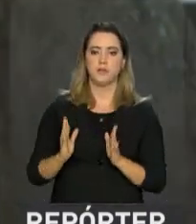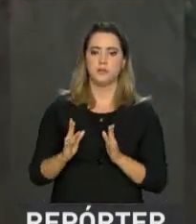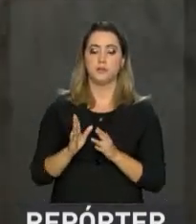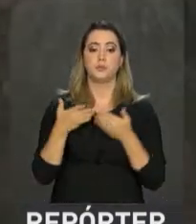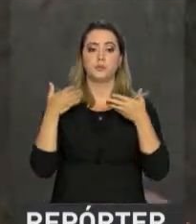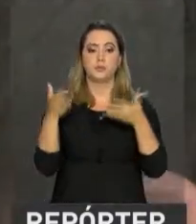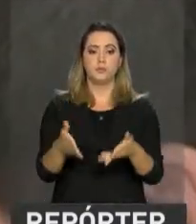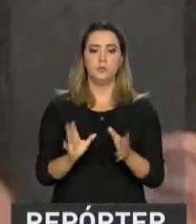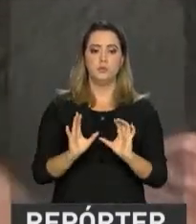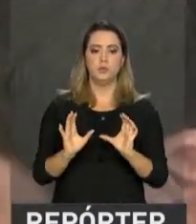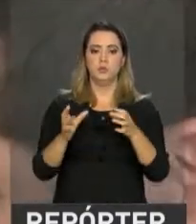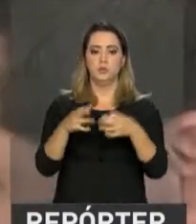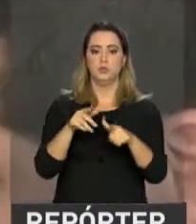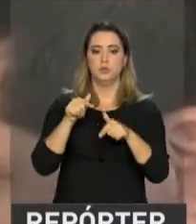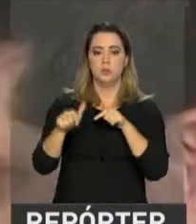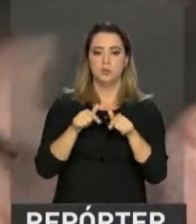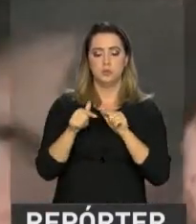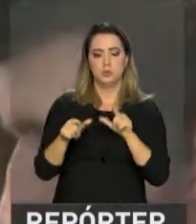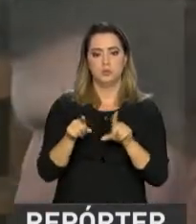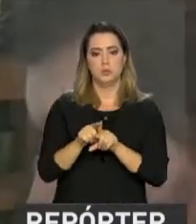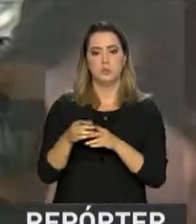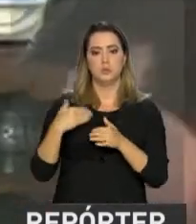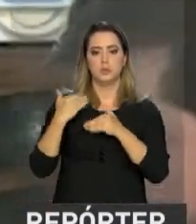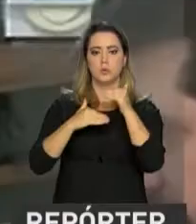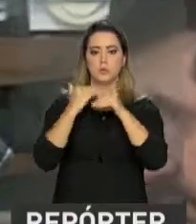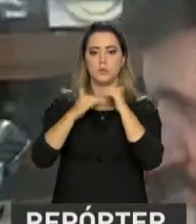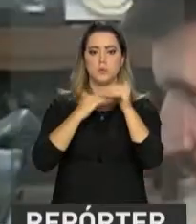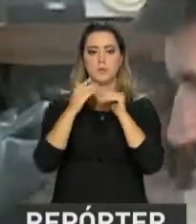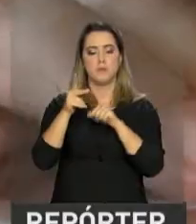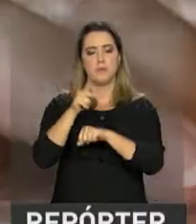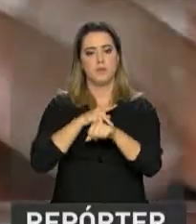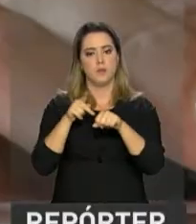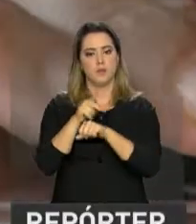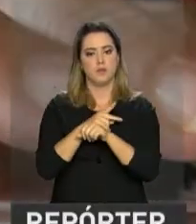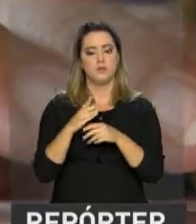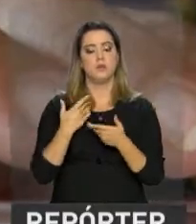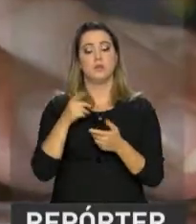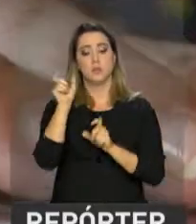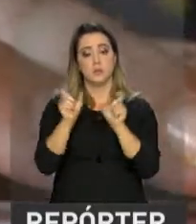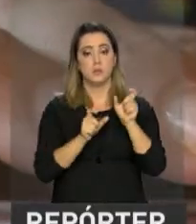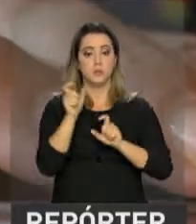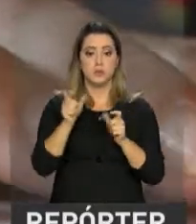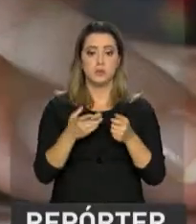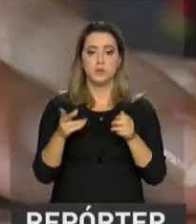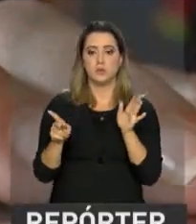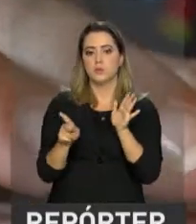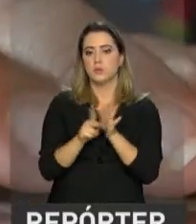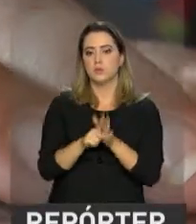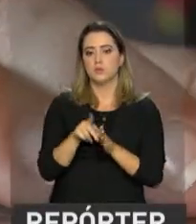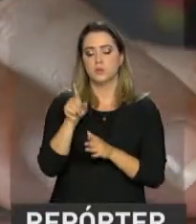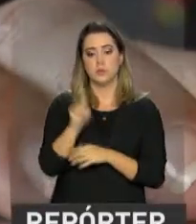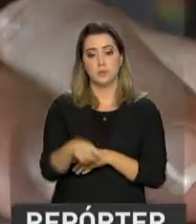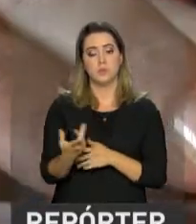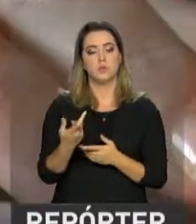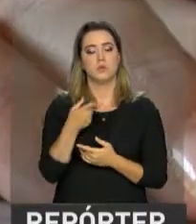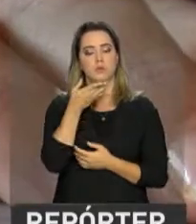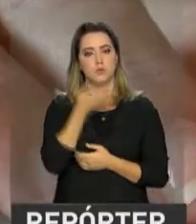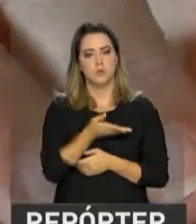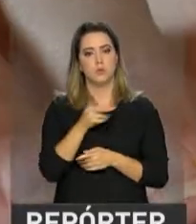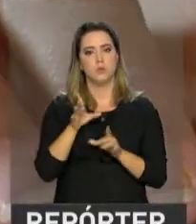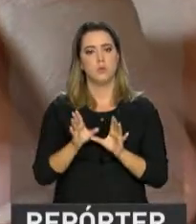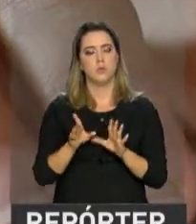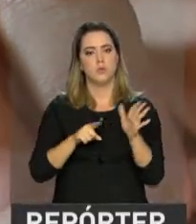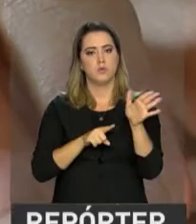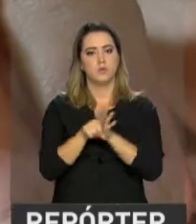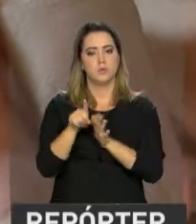faz parte de um grupo de trabalhadores que vem aumentando no país os trabalhadores por conta própria segundo a pesquisa nacional